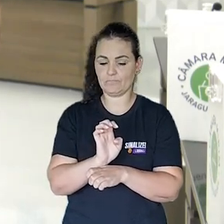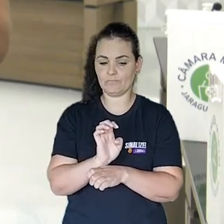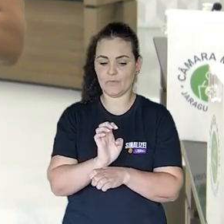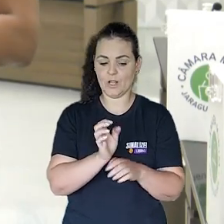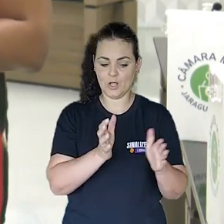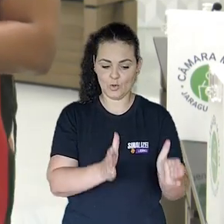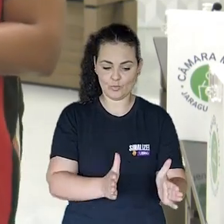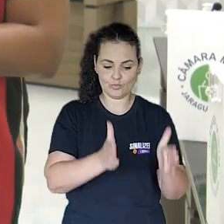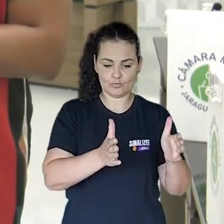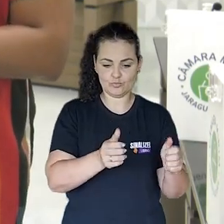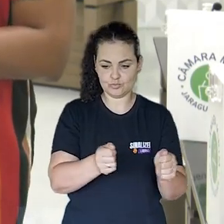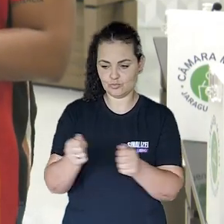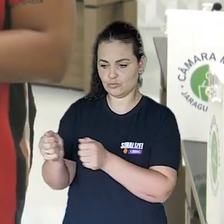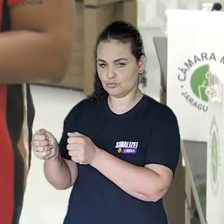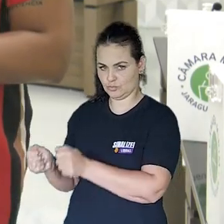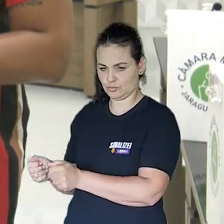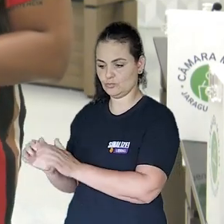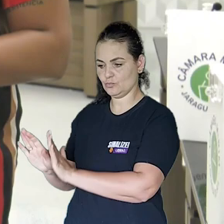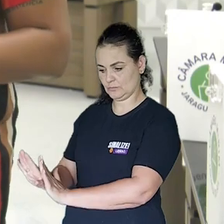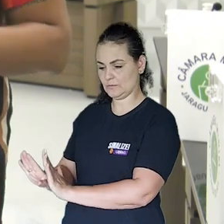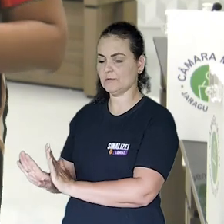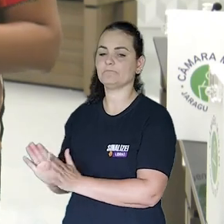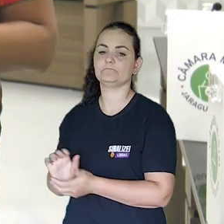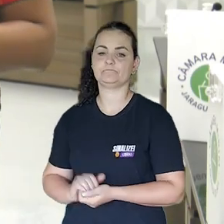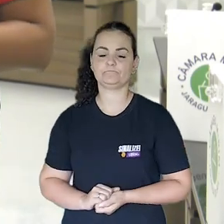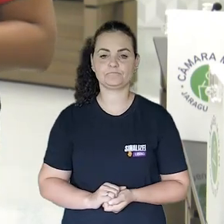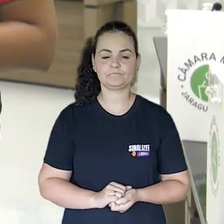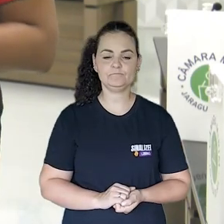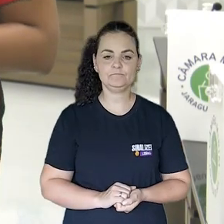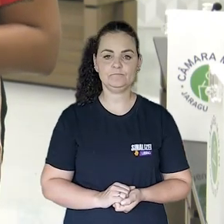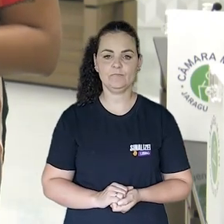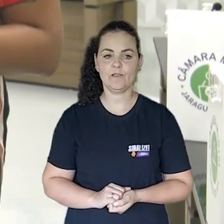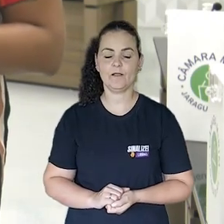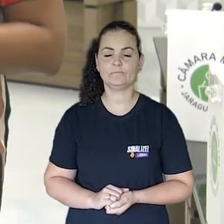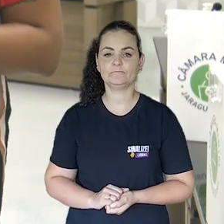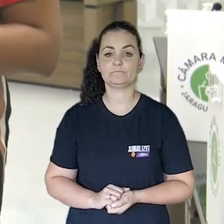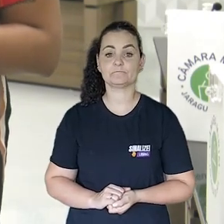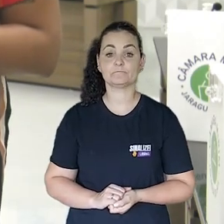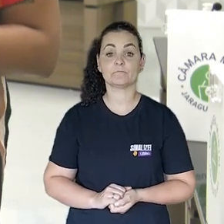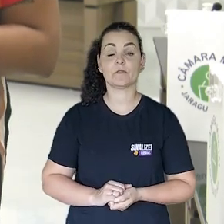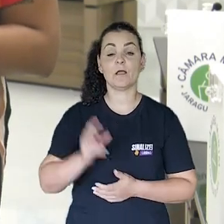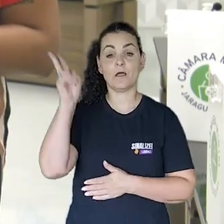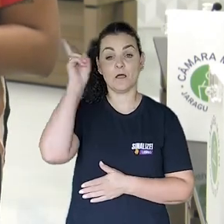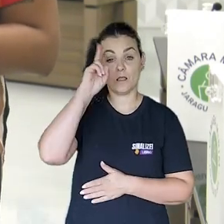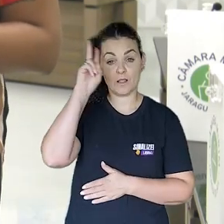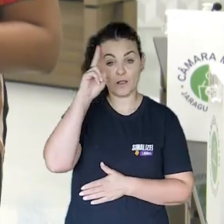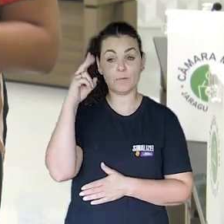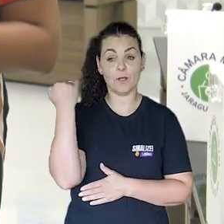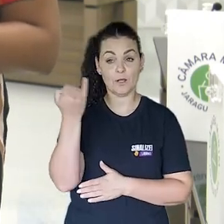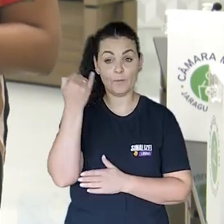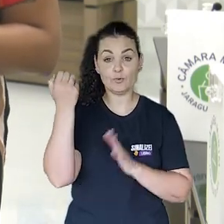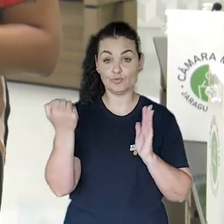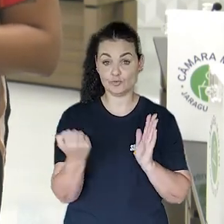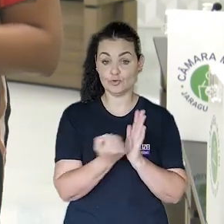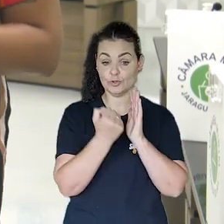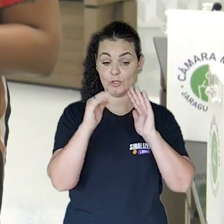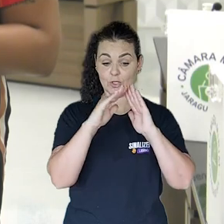importante destacar que mesmo as escolas municipais e estaduais, as novas escolas que não participaram em